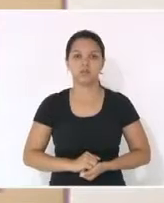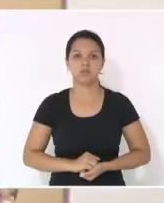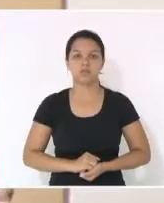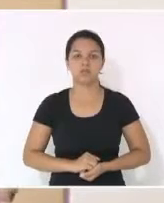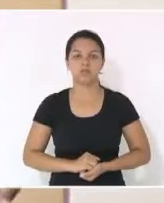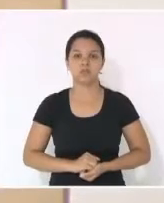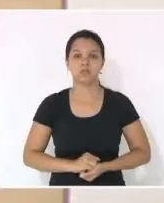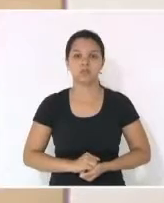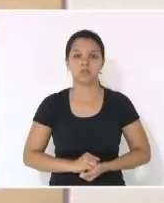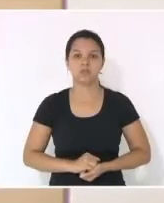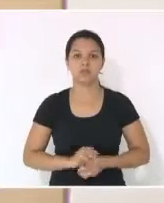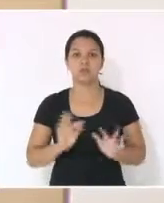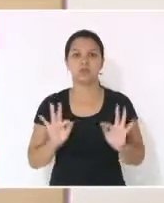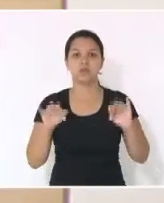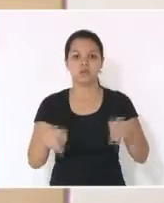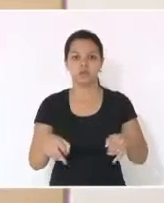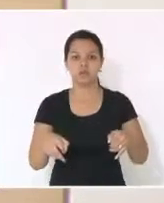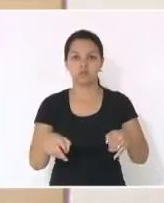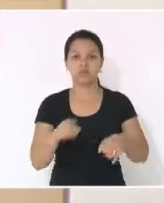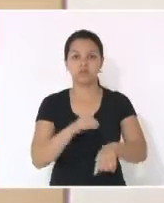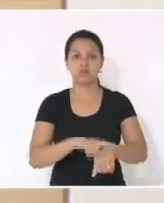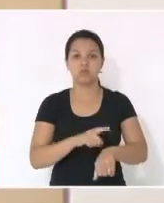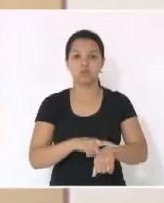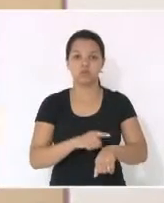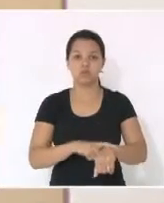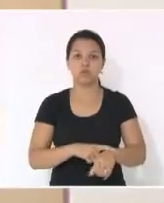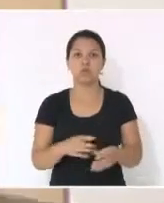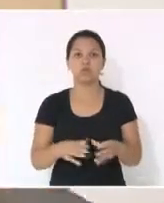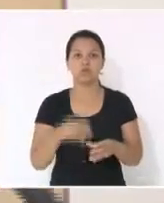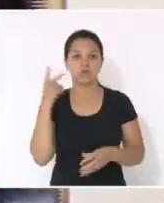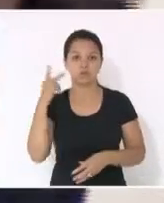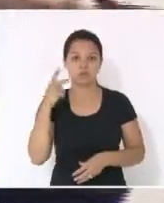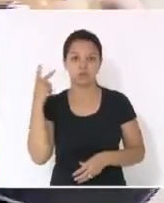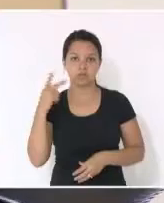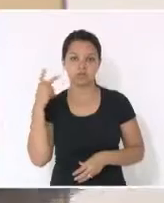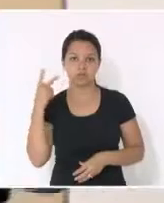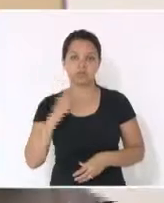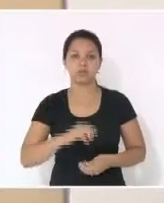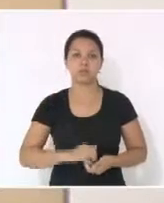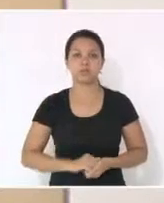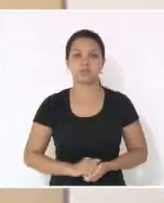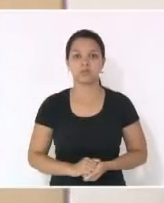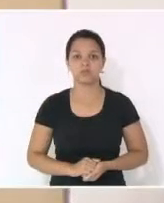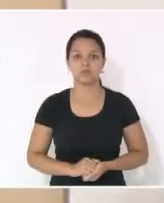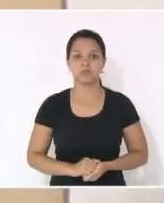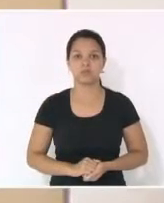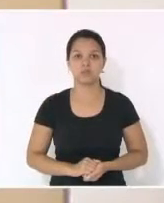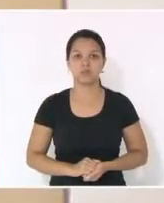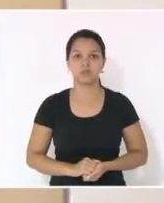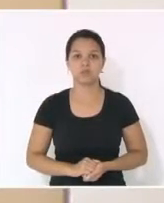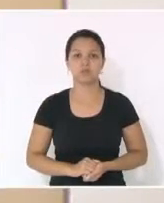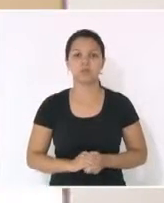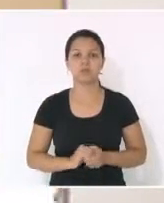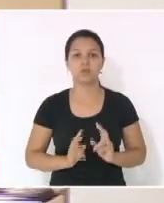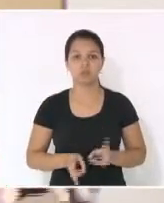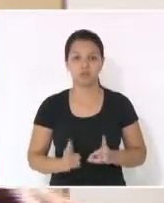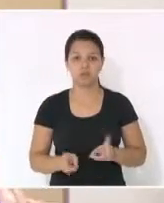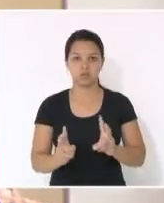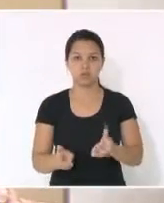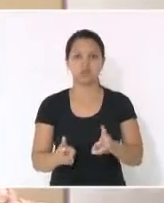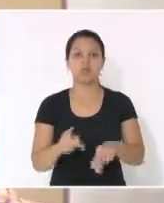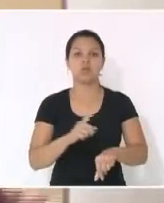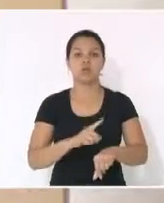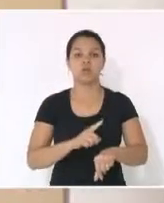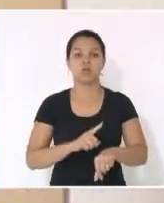fim do horário pertence aos partidos políticos vamos para a ordem do